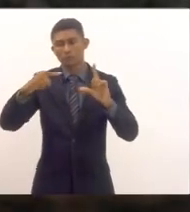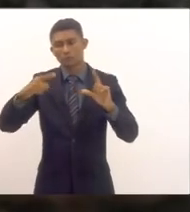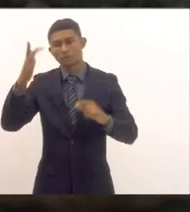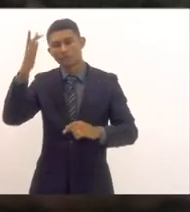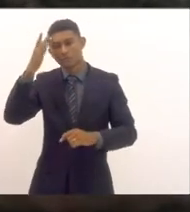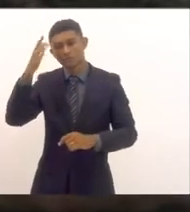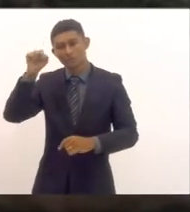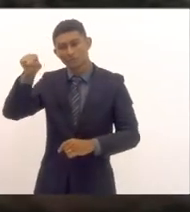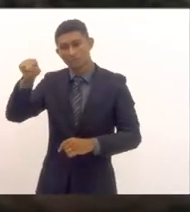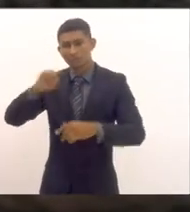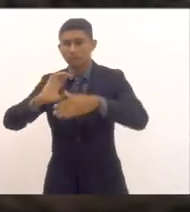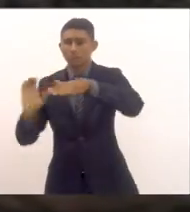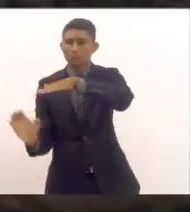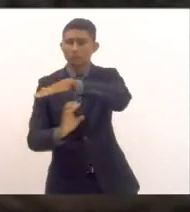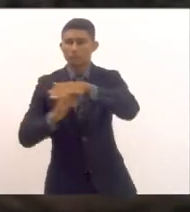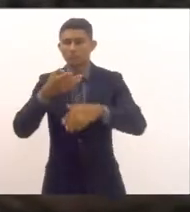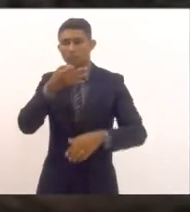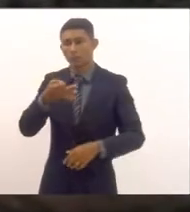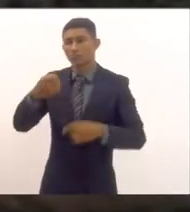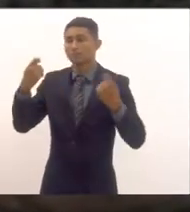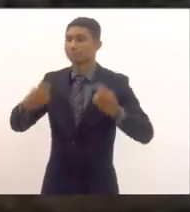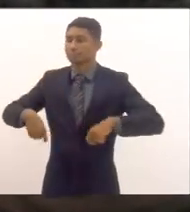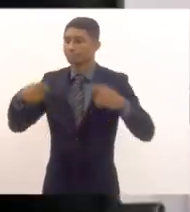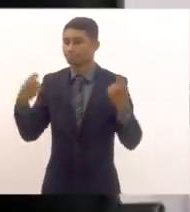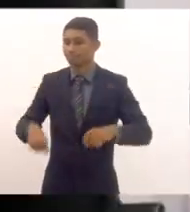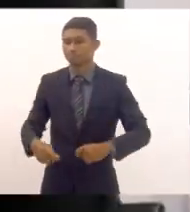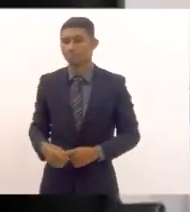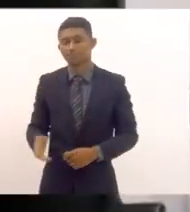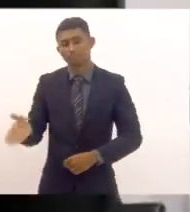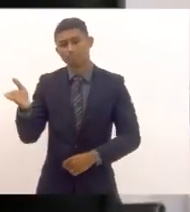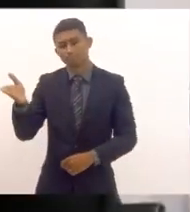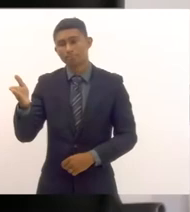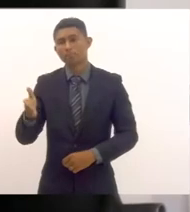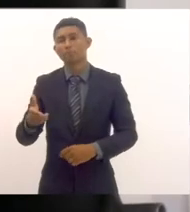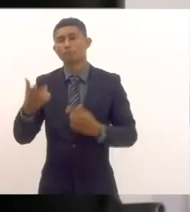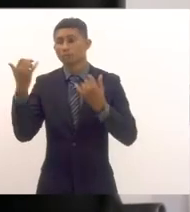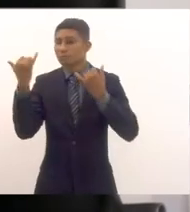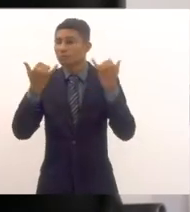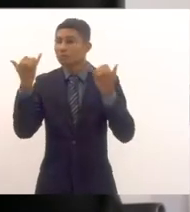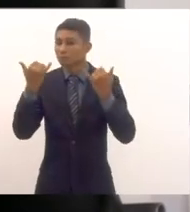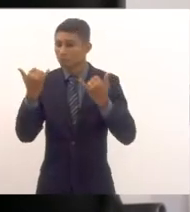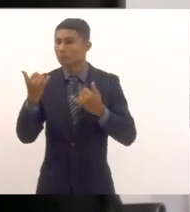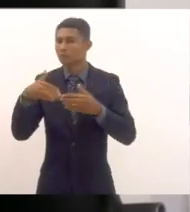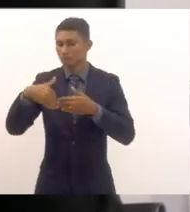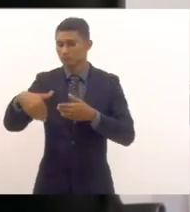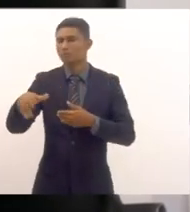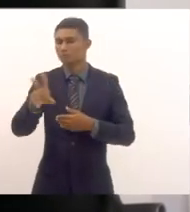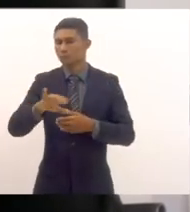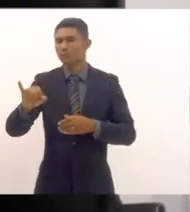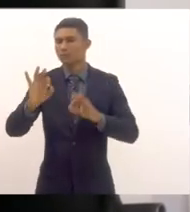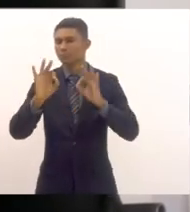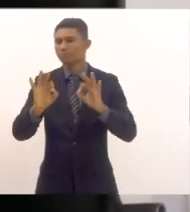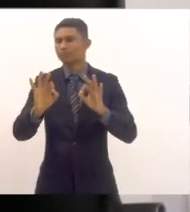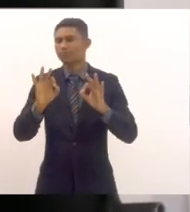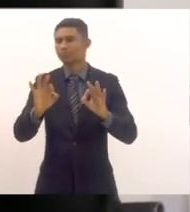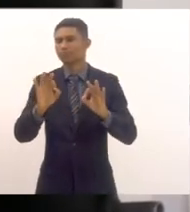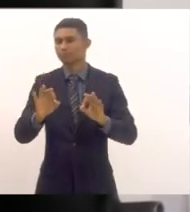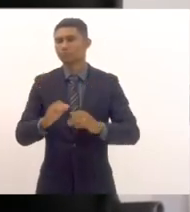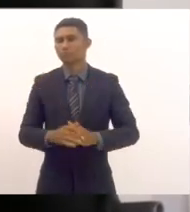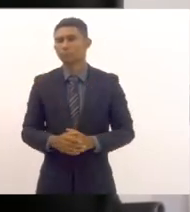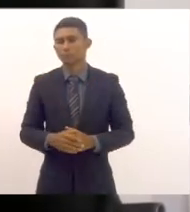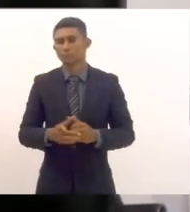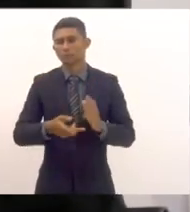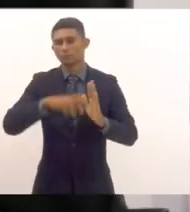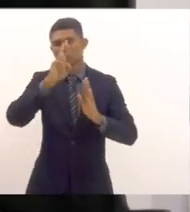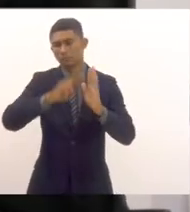SuperVia também tivesse colocar é diante dessa dessa manifestação elas são Dados que não serão levados em conta no ponto de vista da